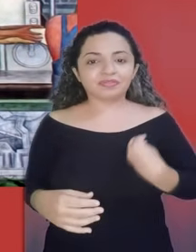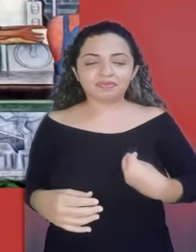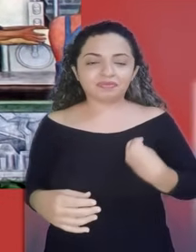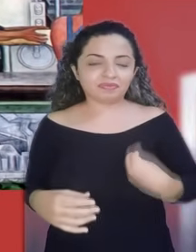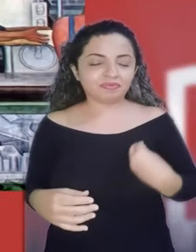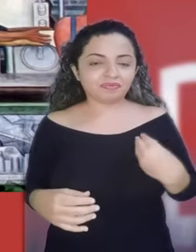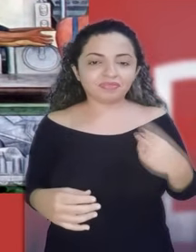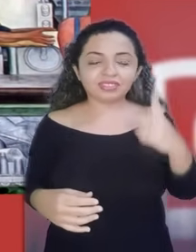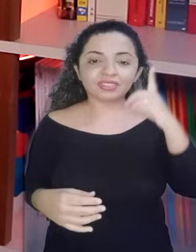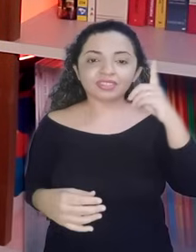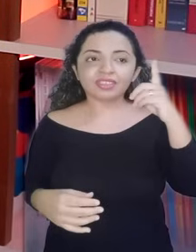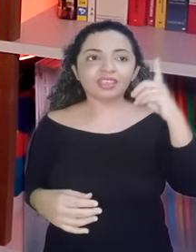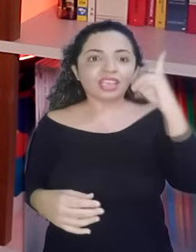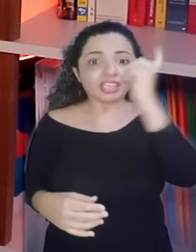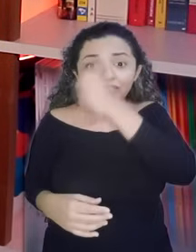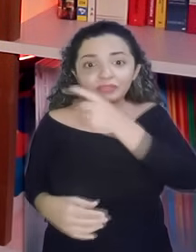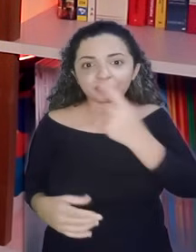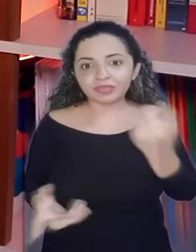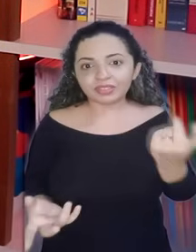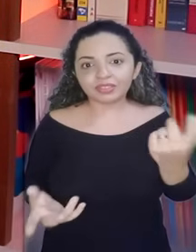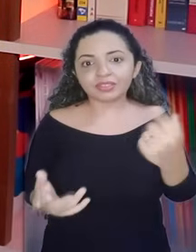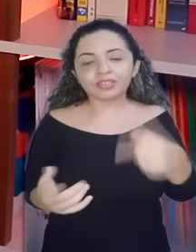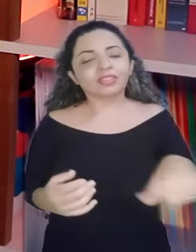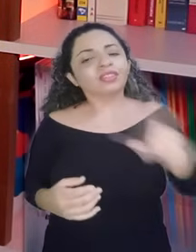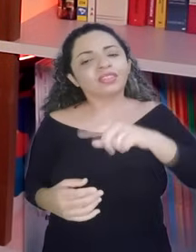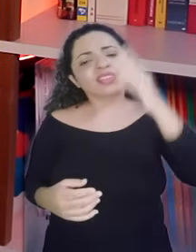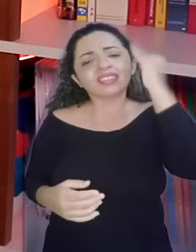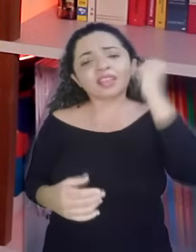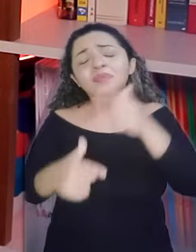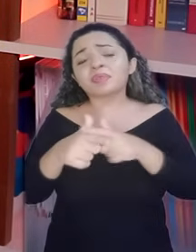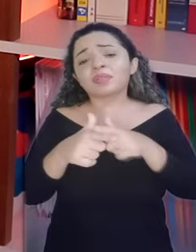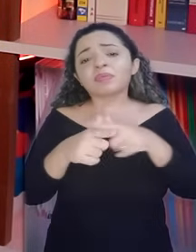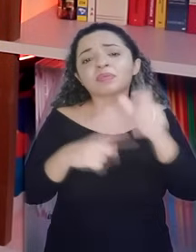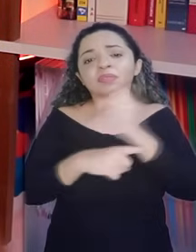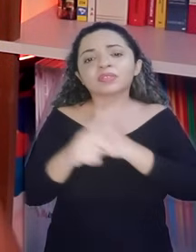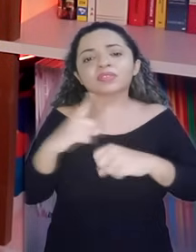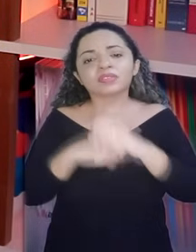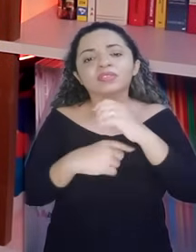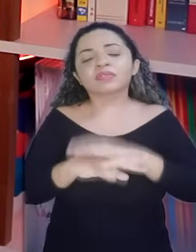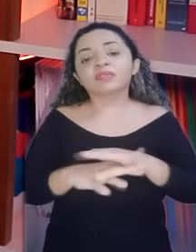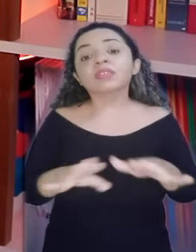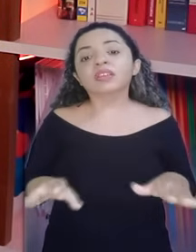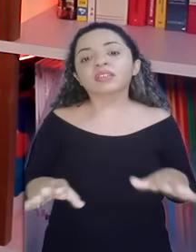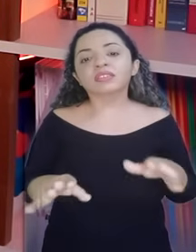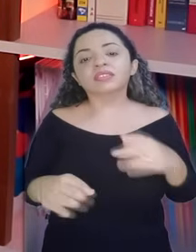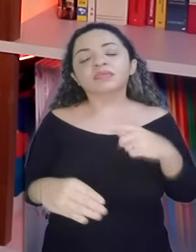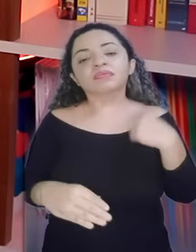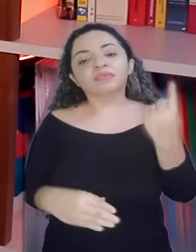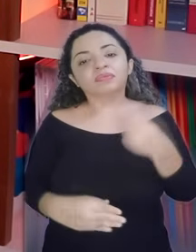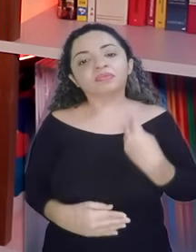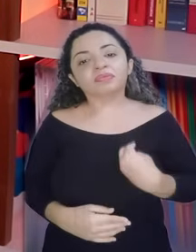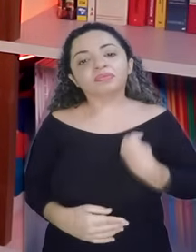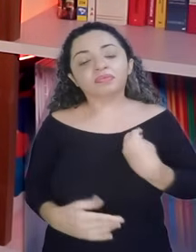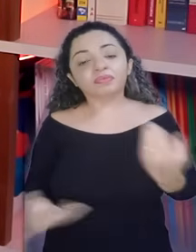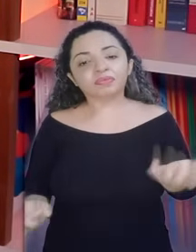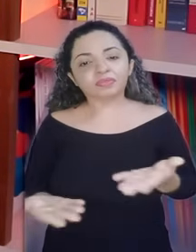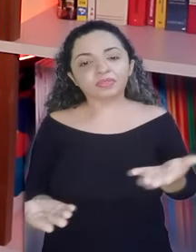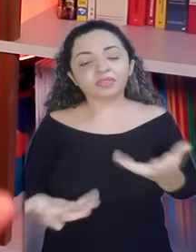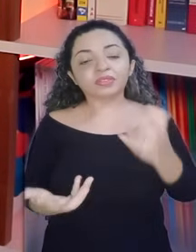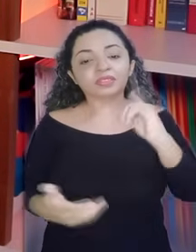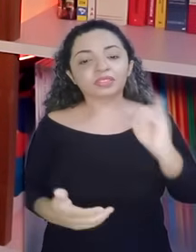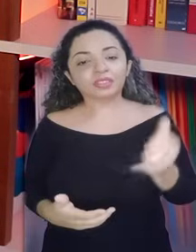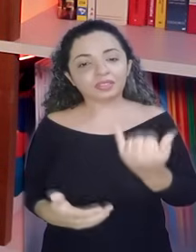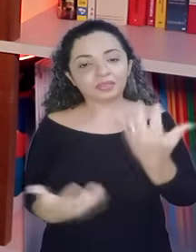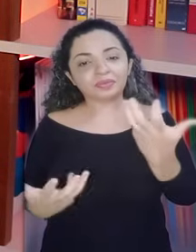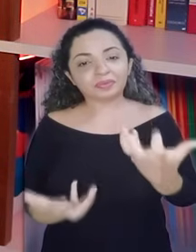profundo que a gente vive nos dias de hoje. Então eu queria aproveitar essa reportagem, indicar a reportagem, está aqui no link também, você pode conferir